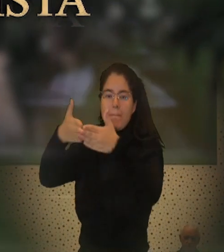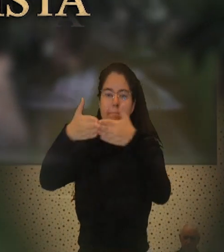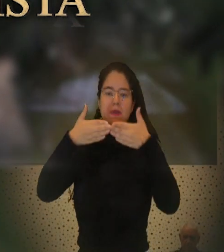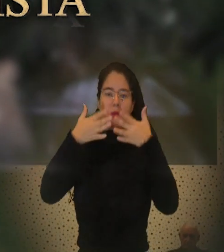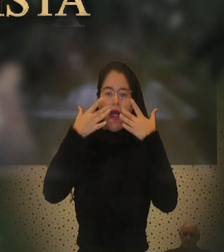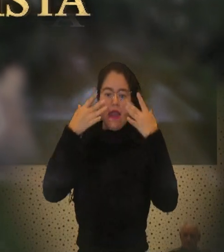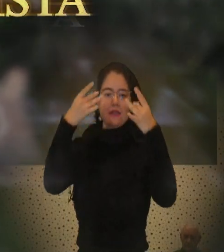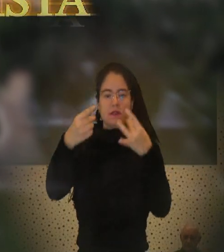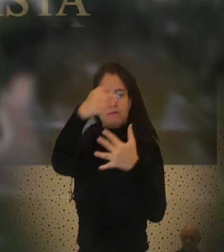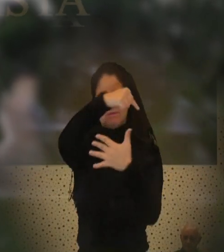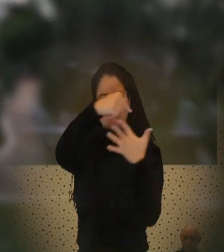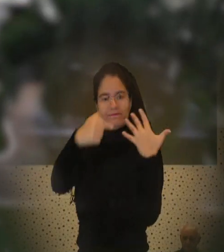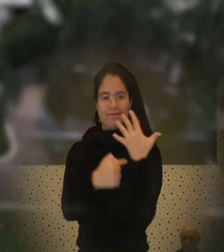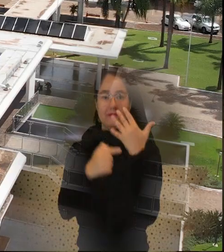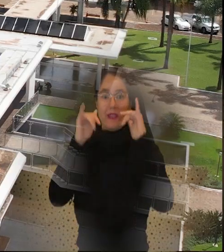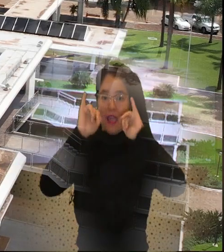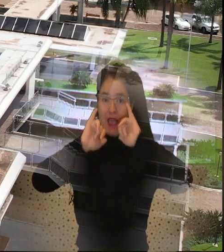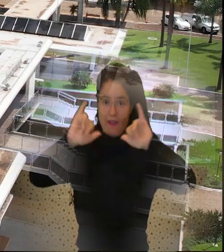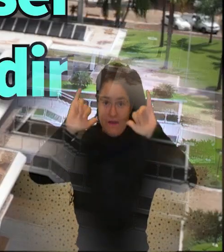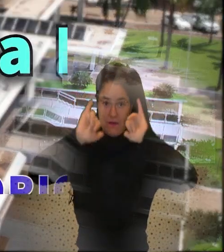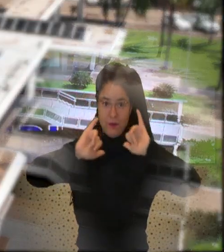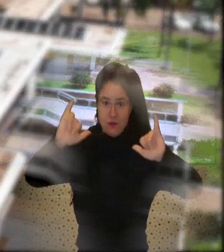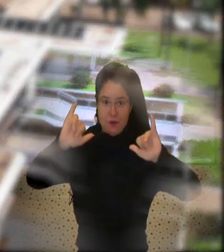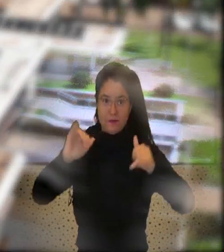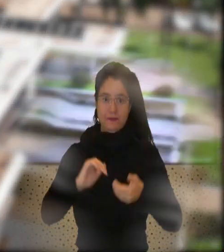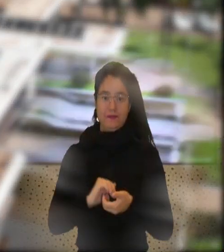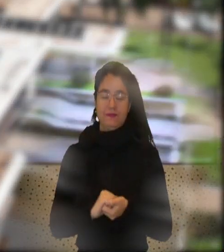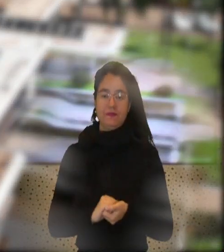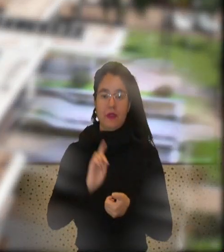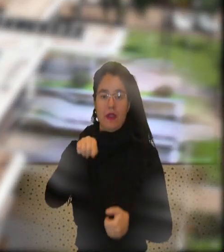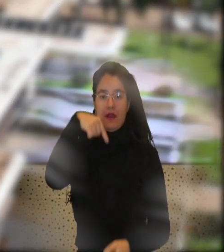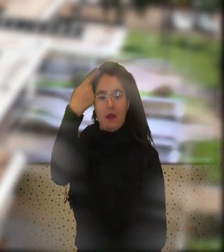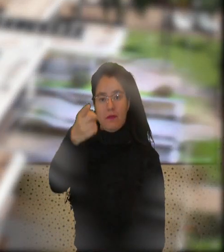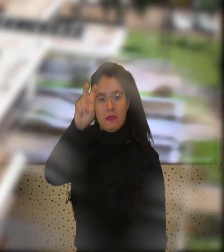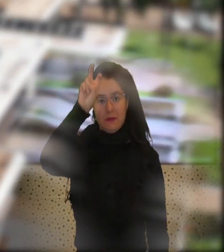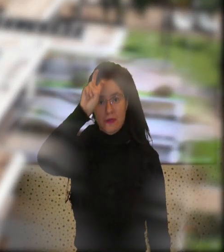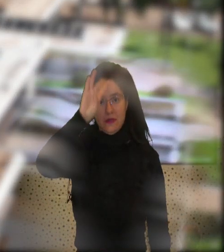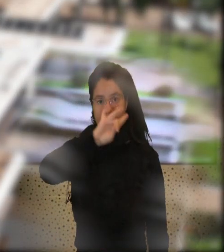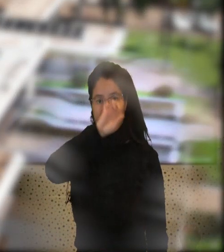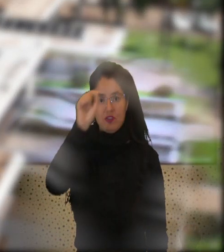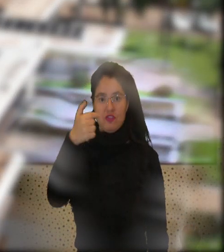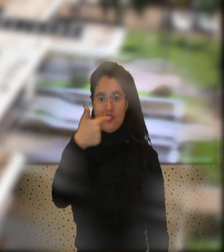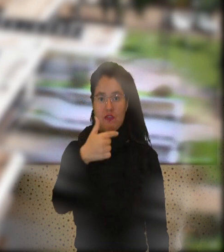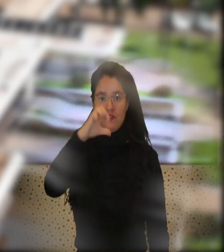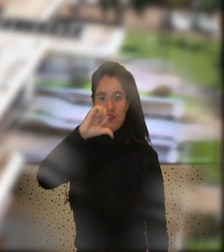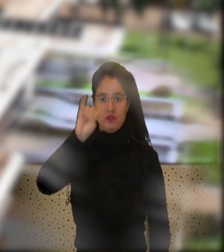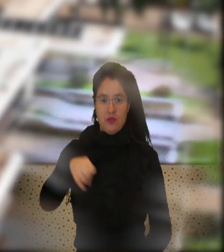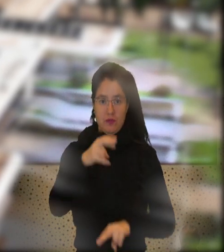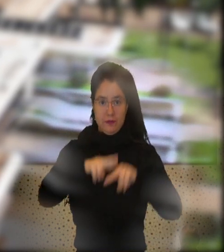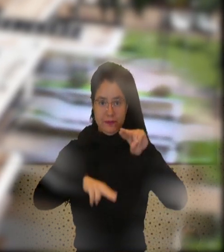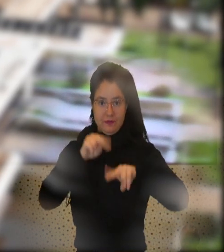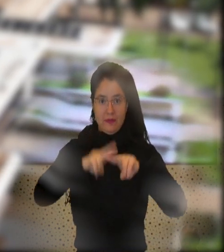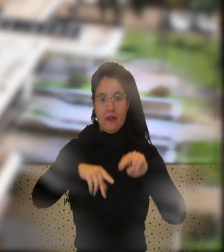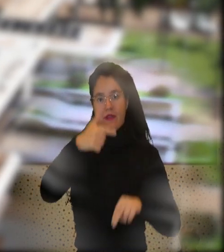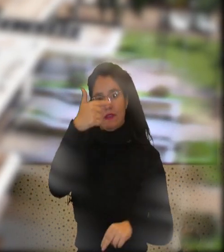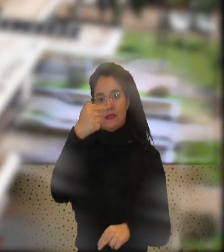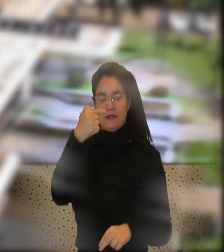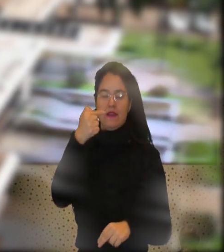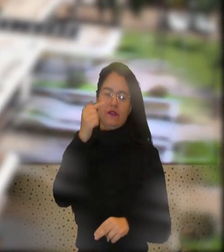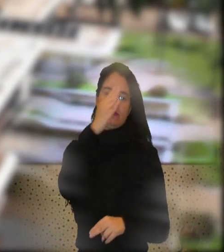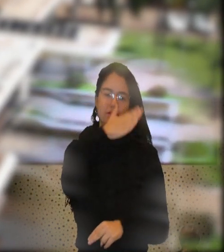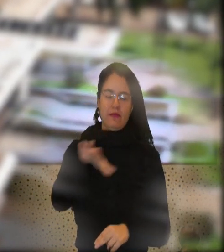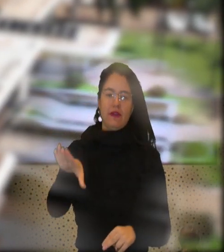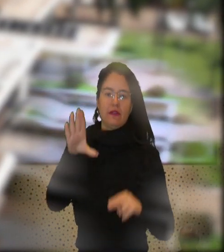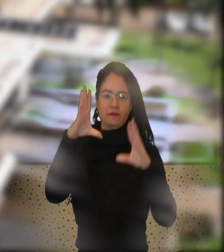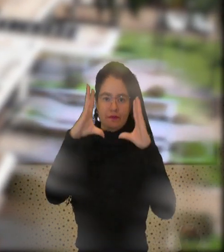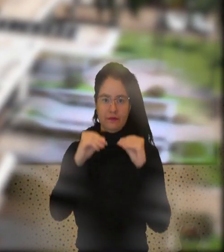atenção para os seguintes avisos. Na próxima quinta-feira, dia 29 de junho, às 19 horas e 30